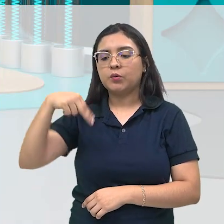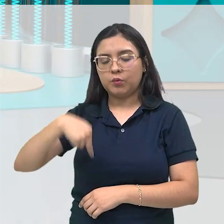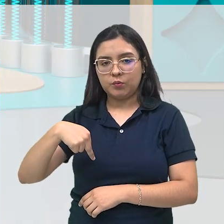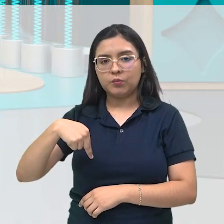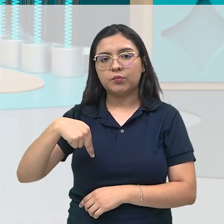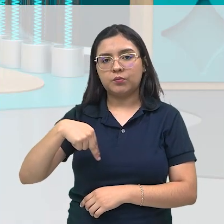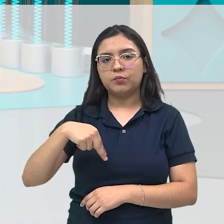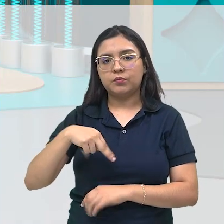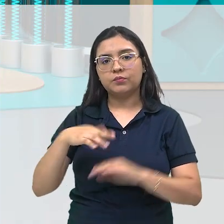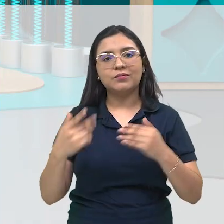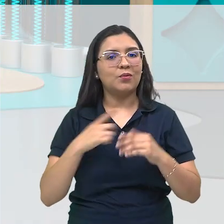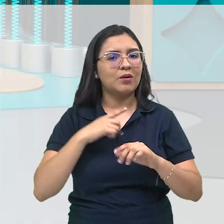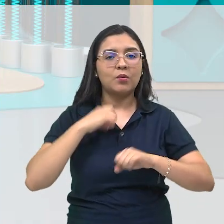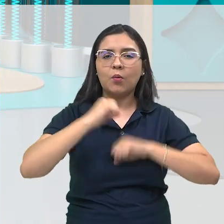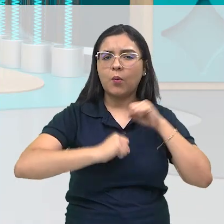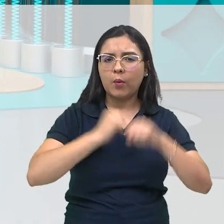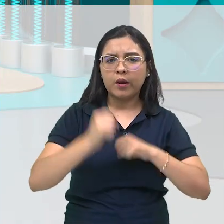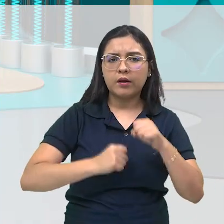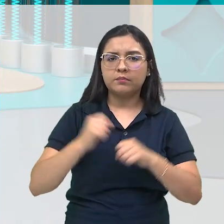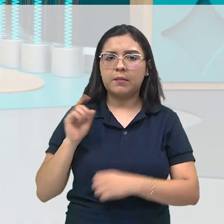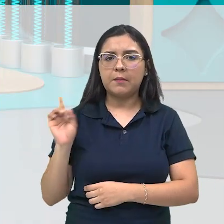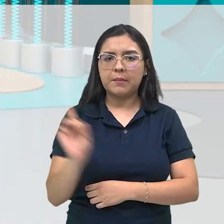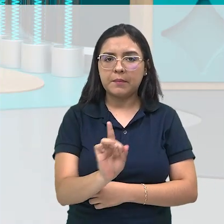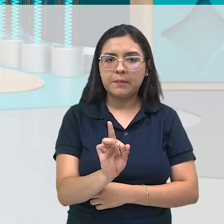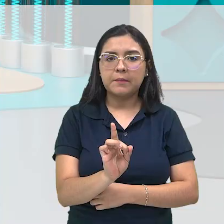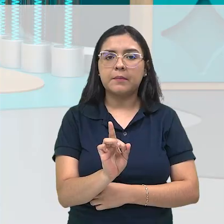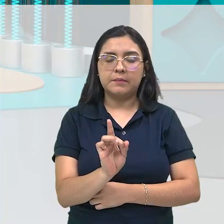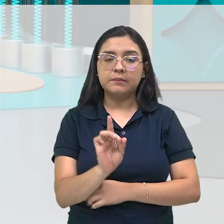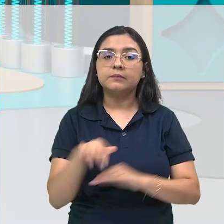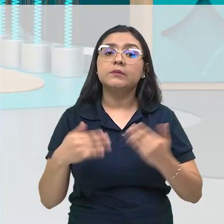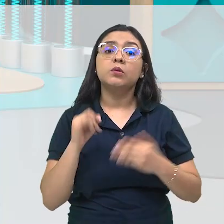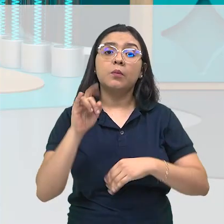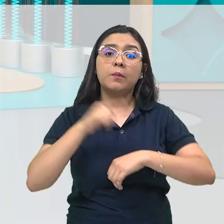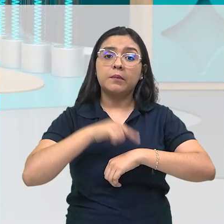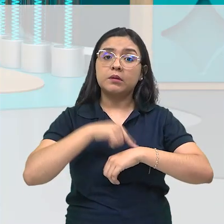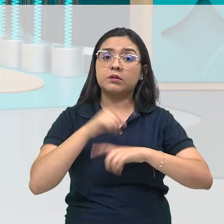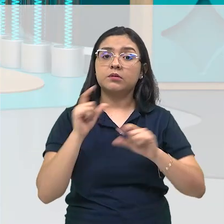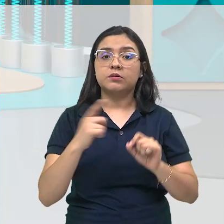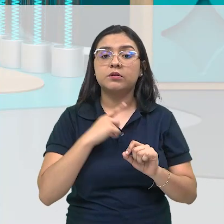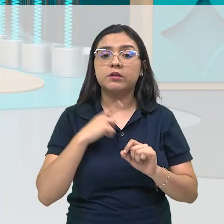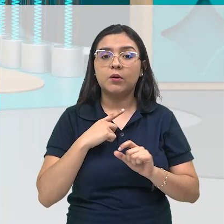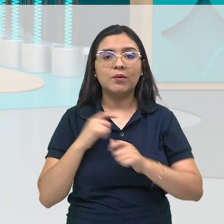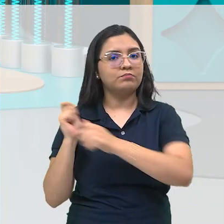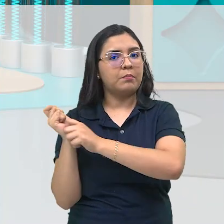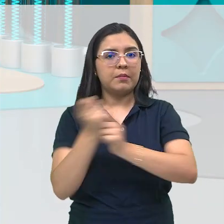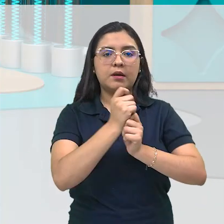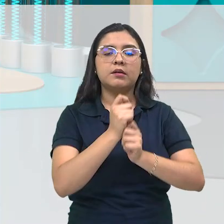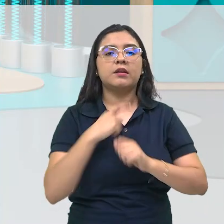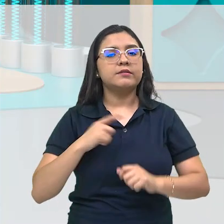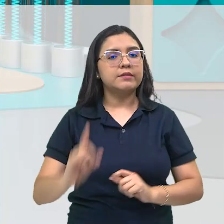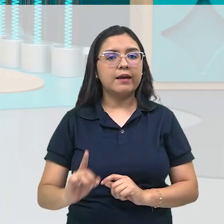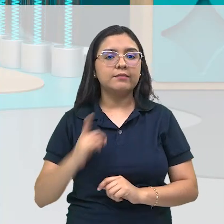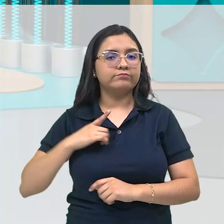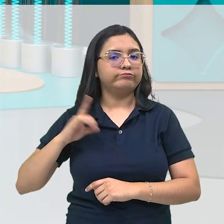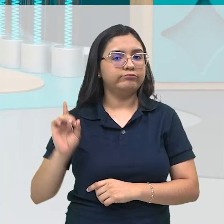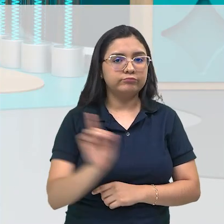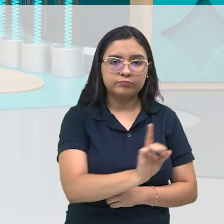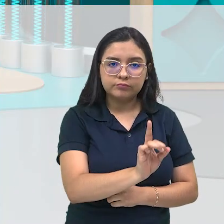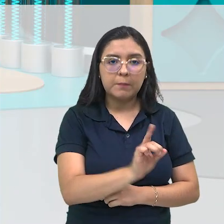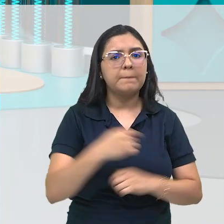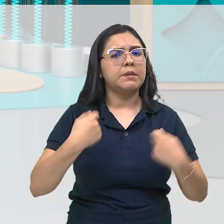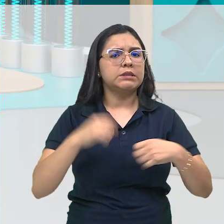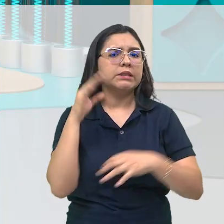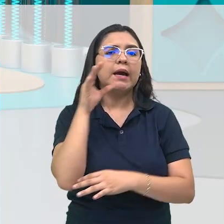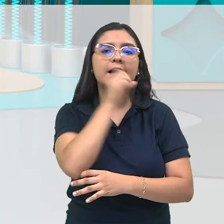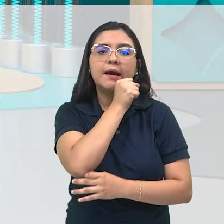Então ele sai correndo. No momento que ele bateu a bola, ele larga imediatamente o taco no chão e sai correndo. E ele tem